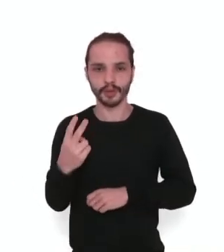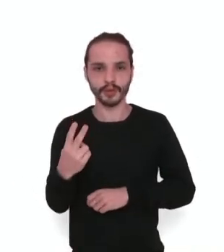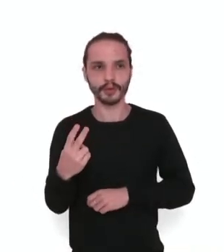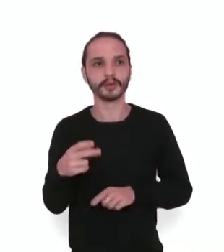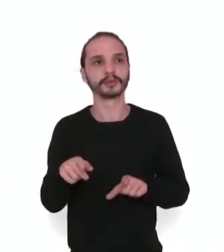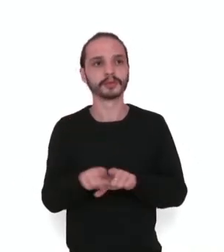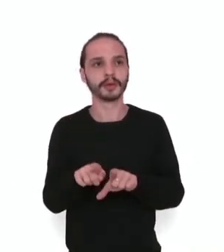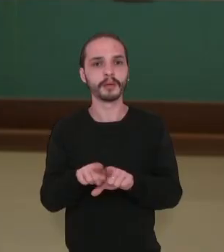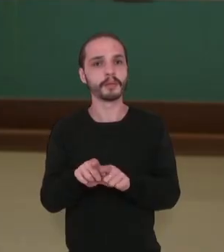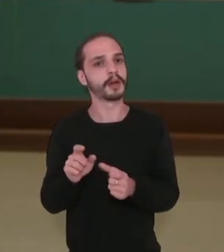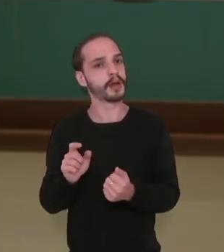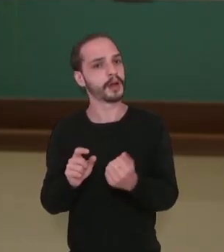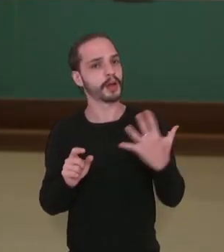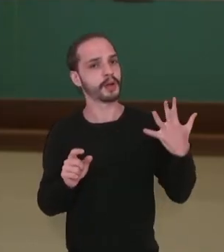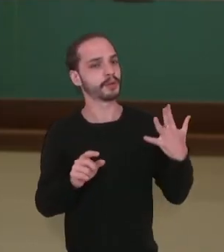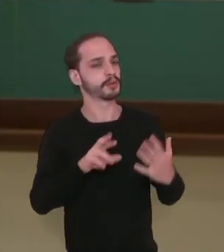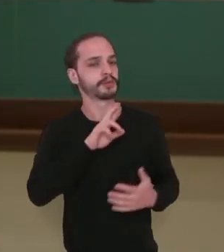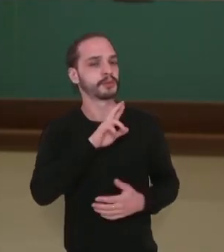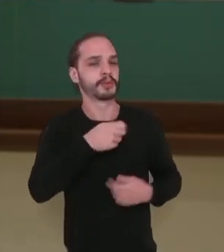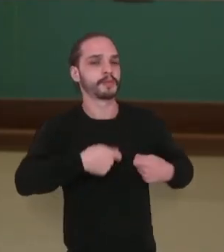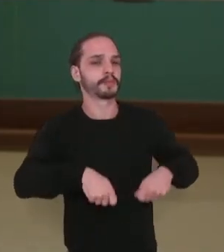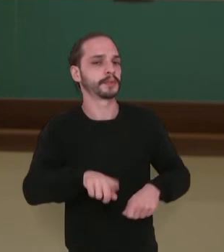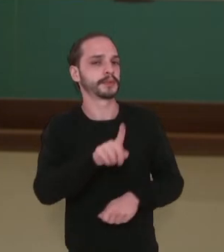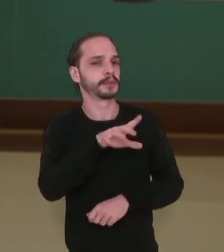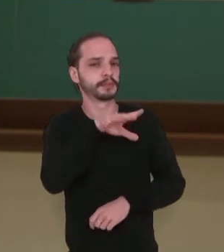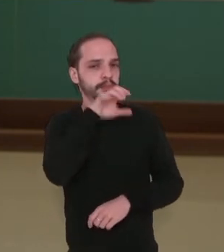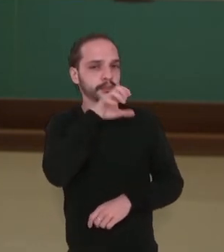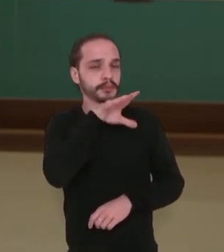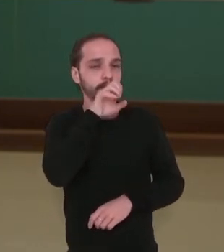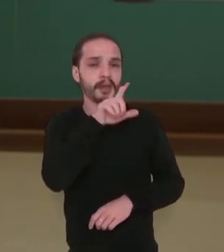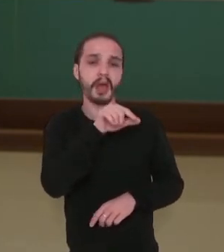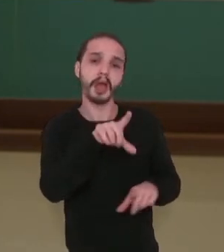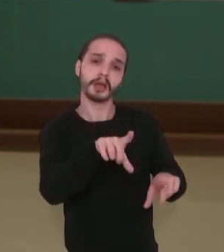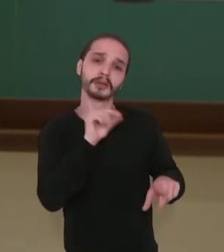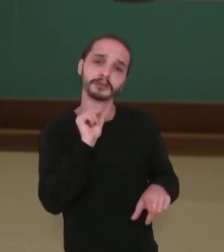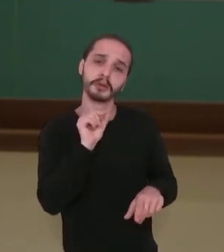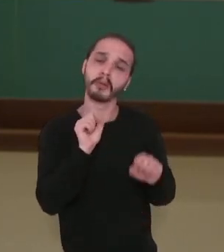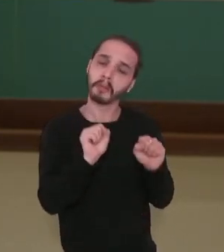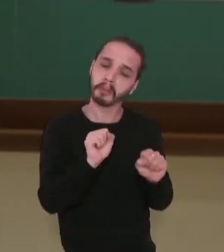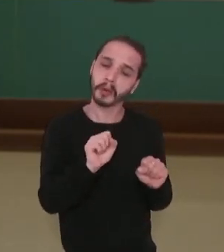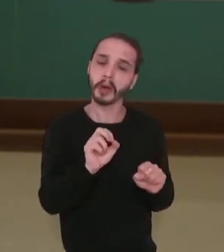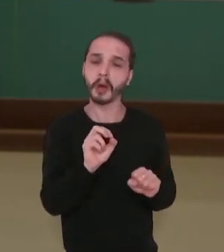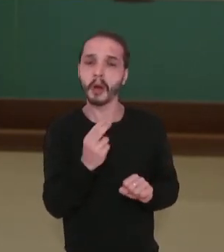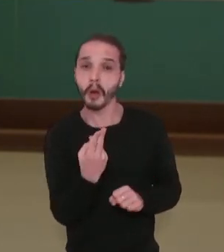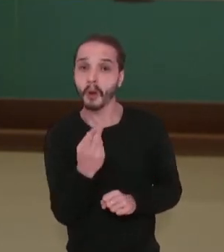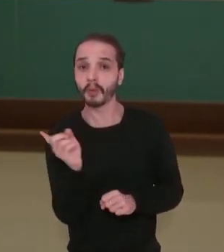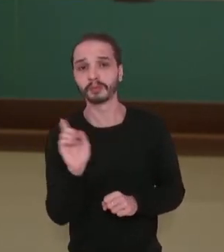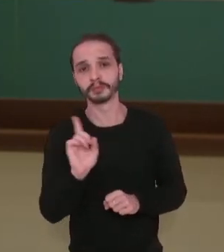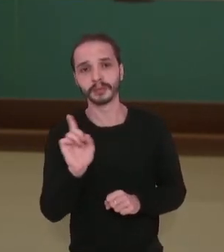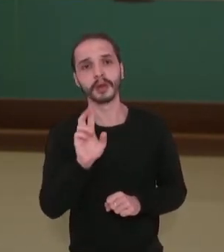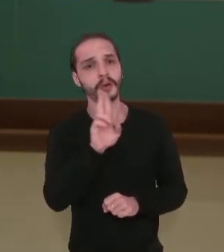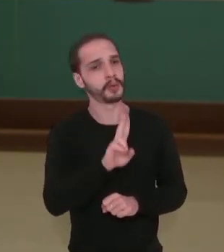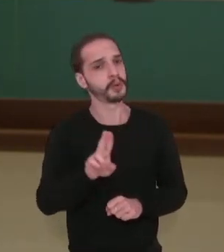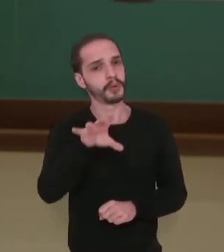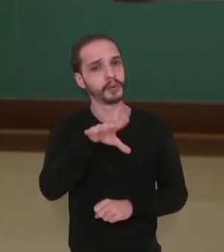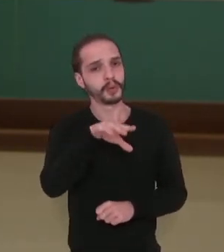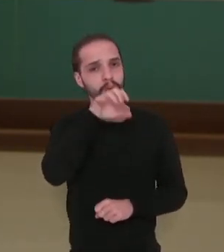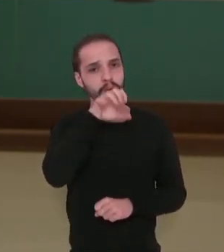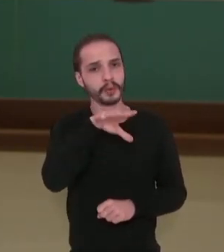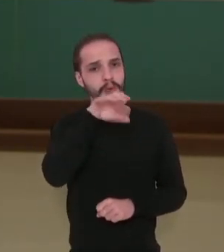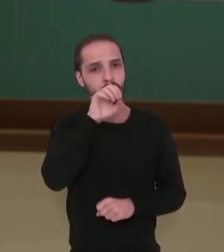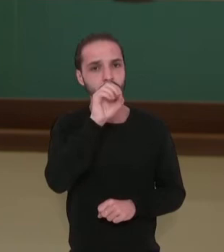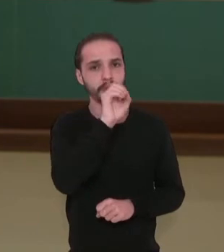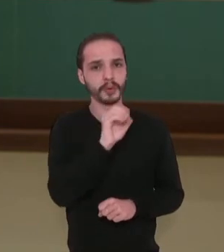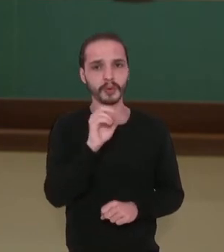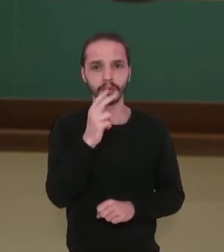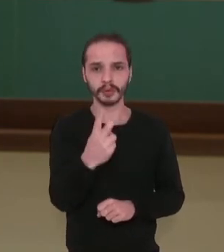aqueles organismos anaeróbicos facultativos, que podem ou não utilizar o oxigênio. Daí se